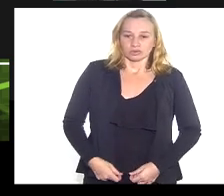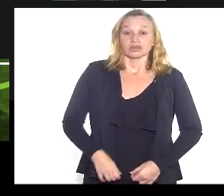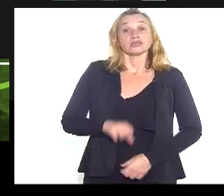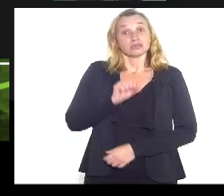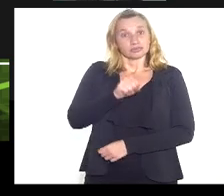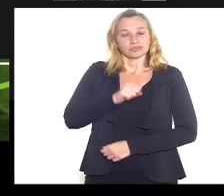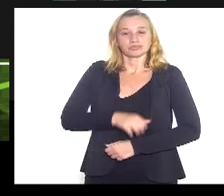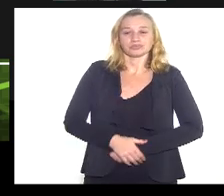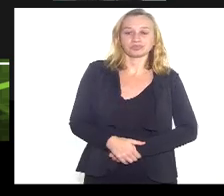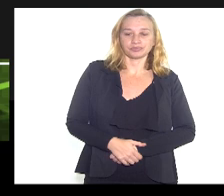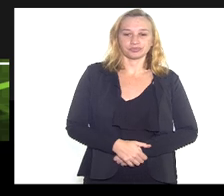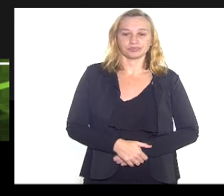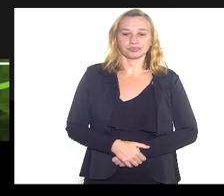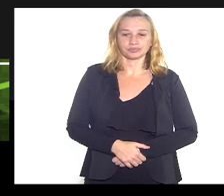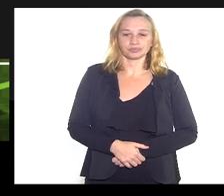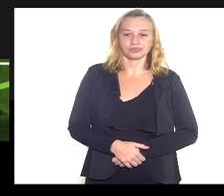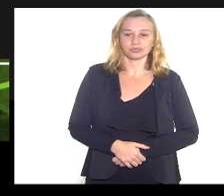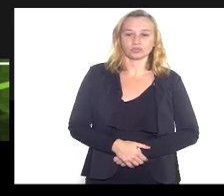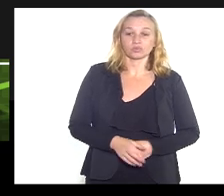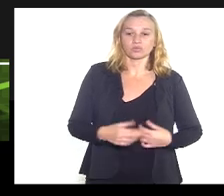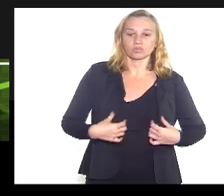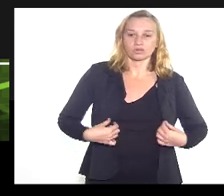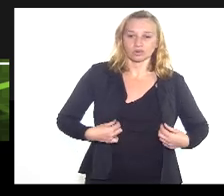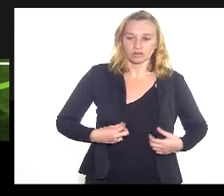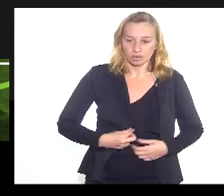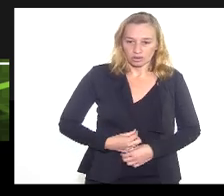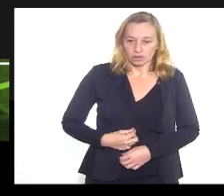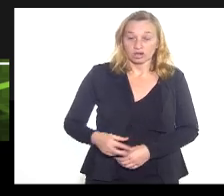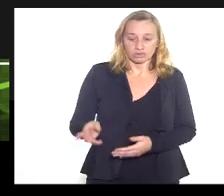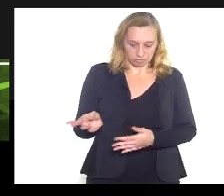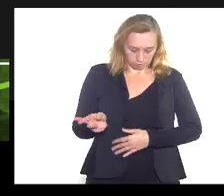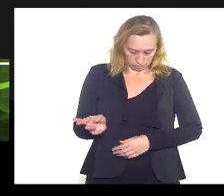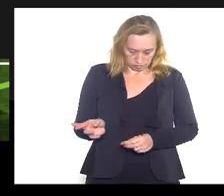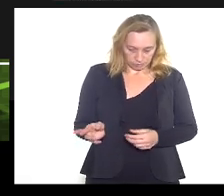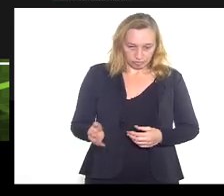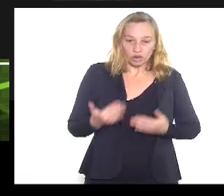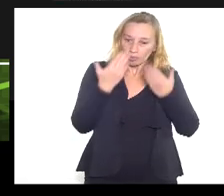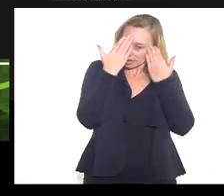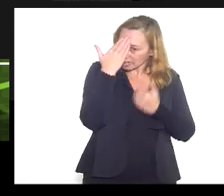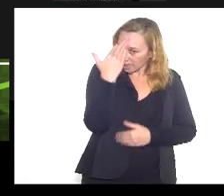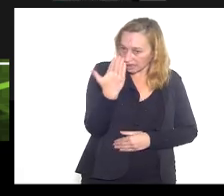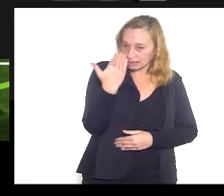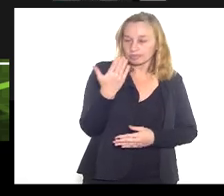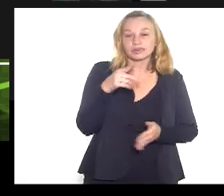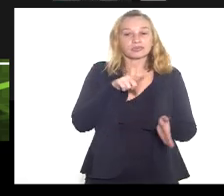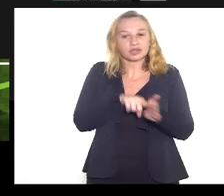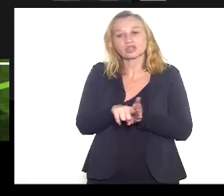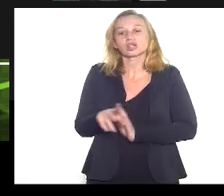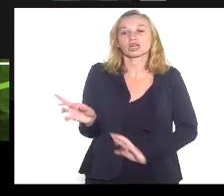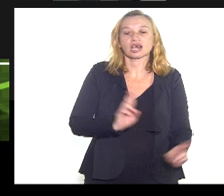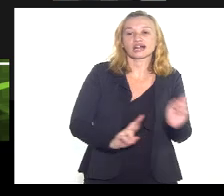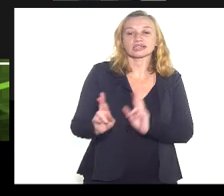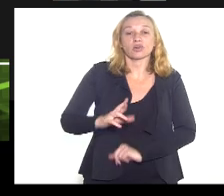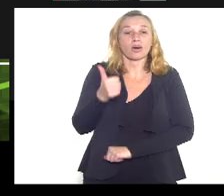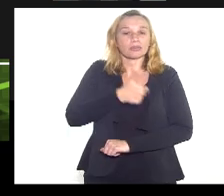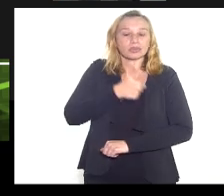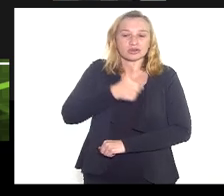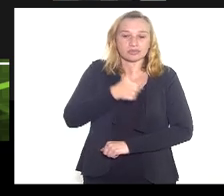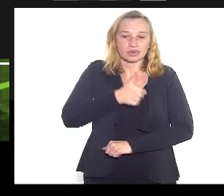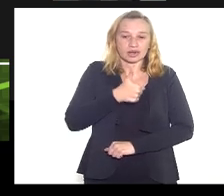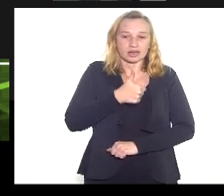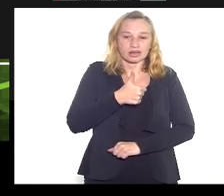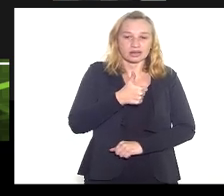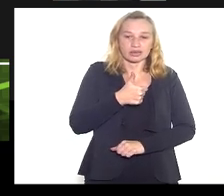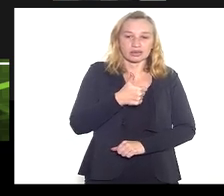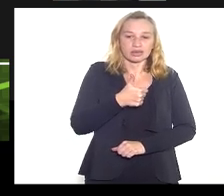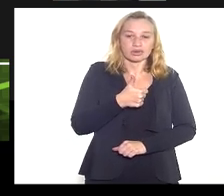Sim, vamos lá. Em relação, obrigada pela pergunta. Em relação à primeira parte da